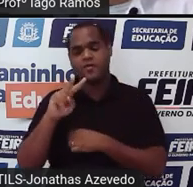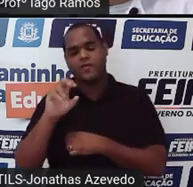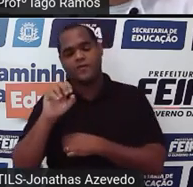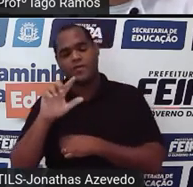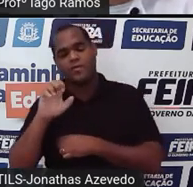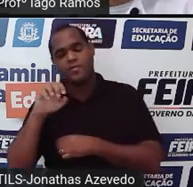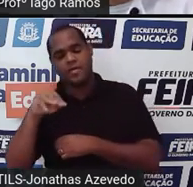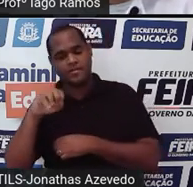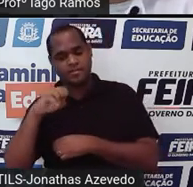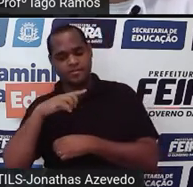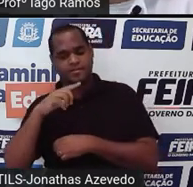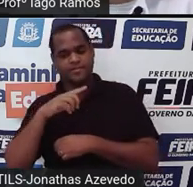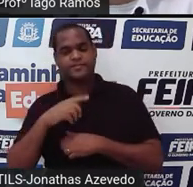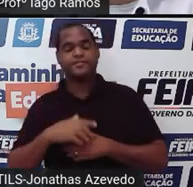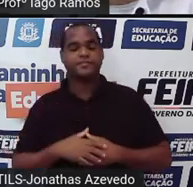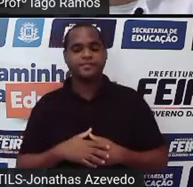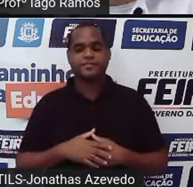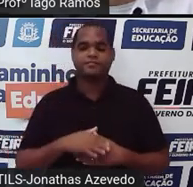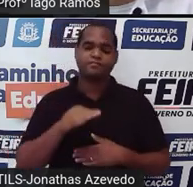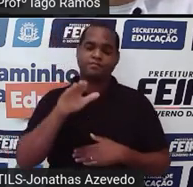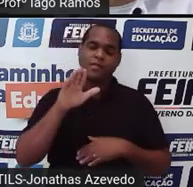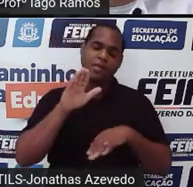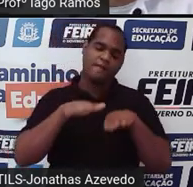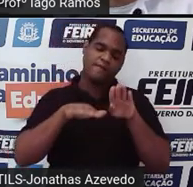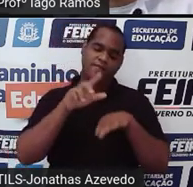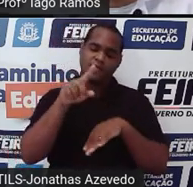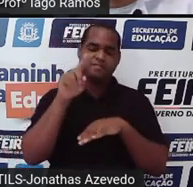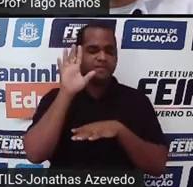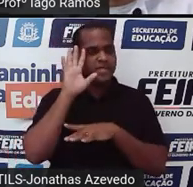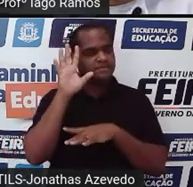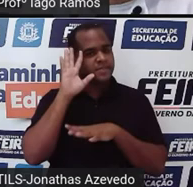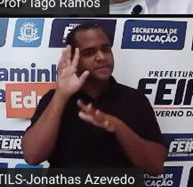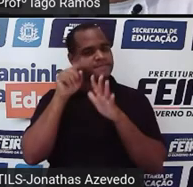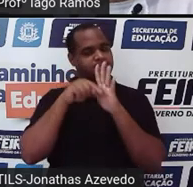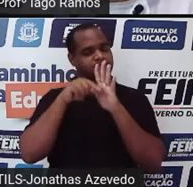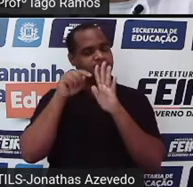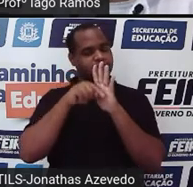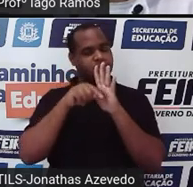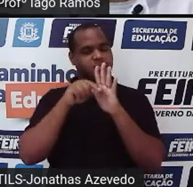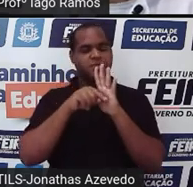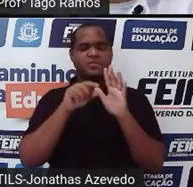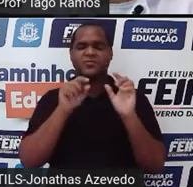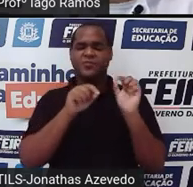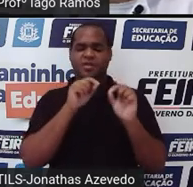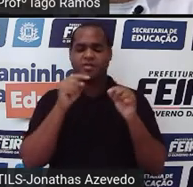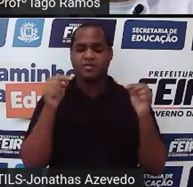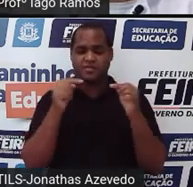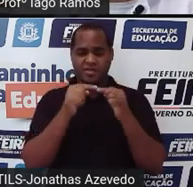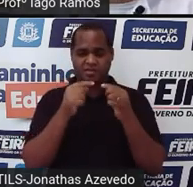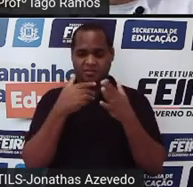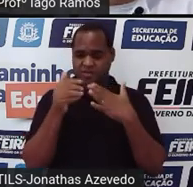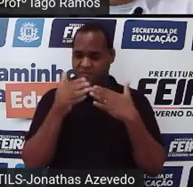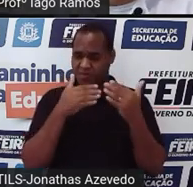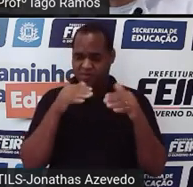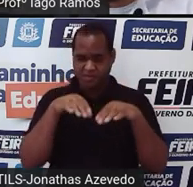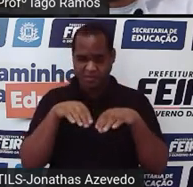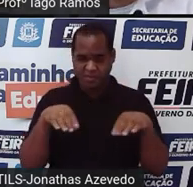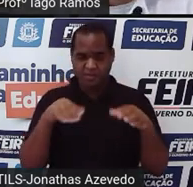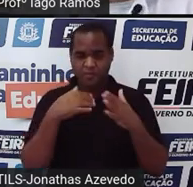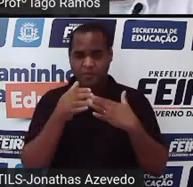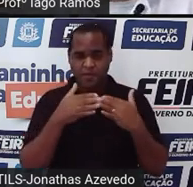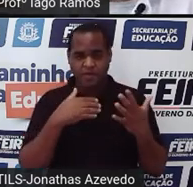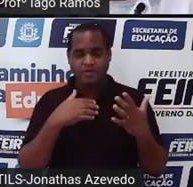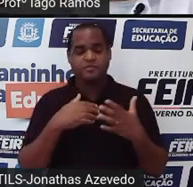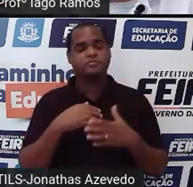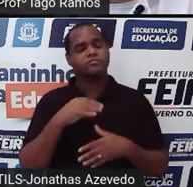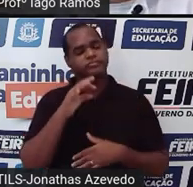do volume Oi e aí talvez você já esteja se perguntando o professor e isso serve para qualquer paralelepípedo